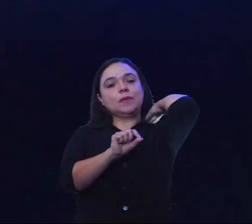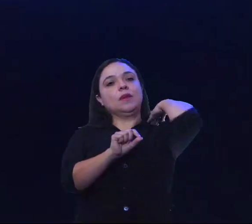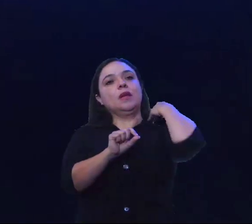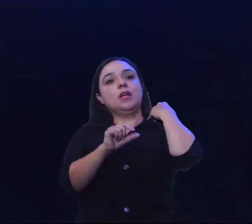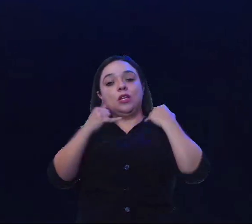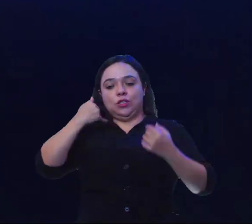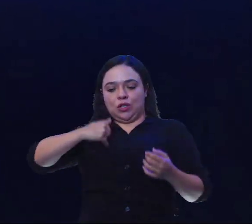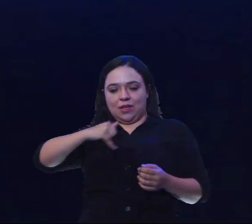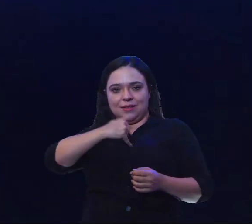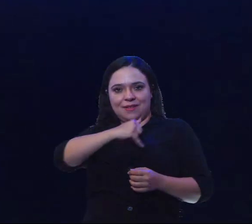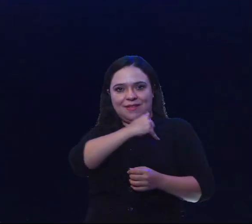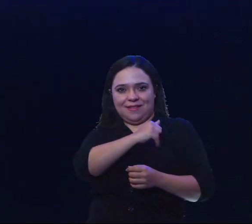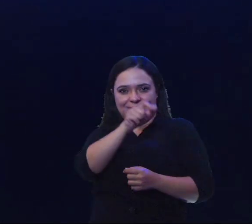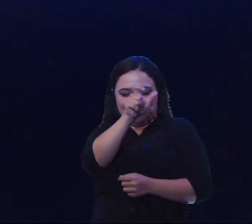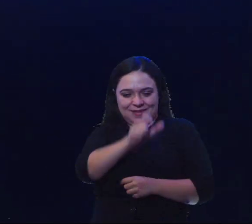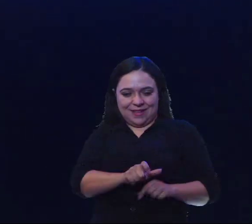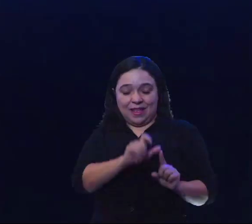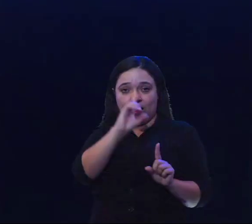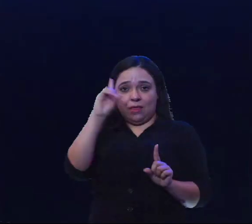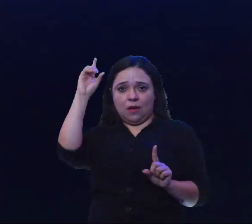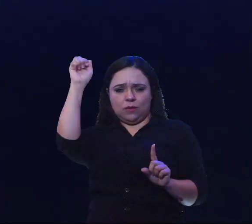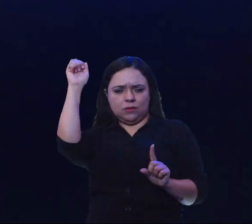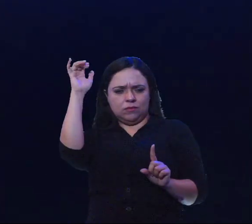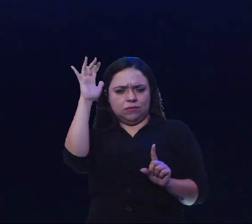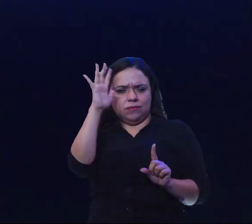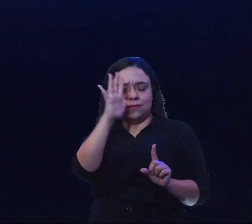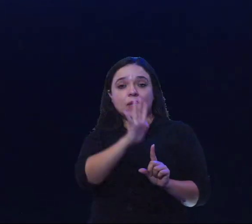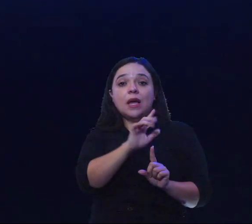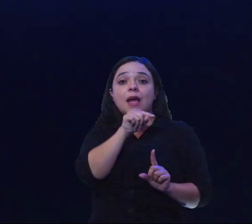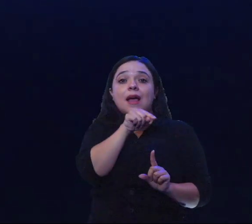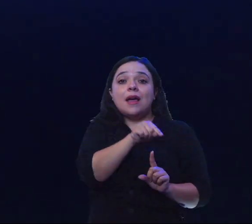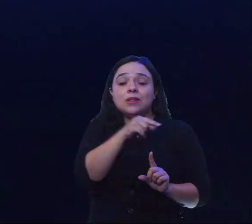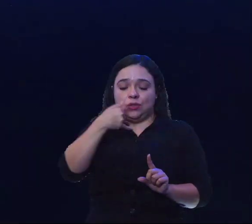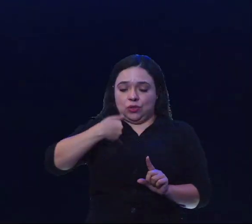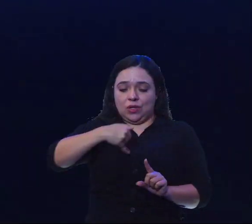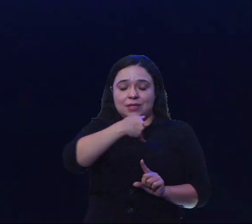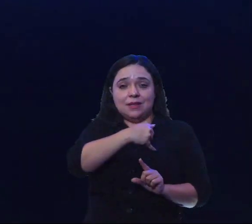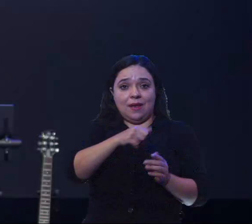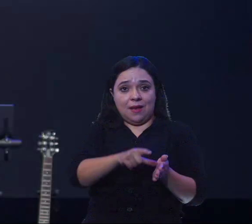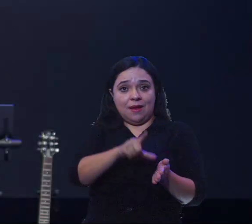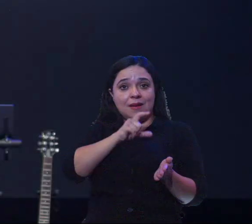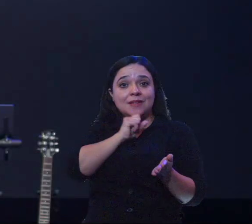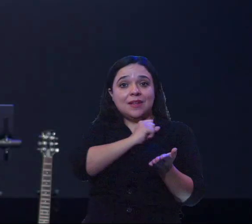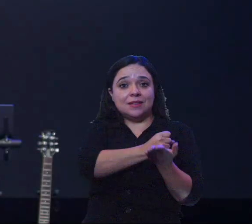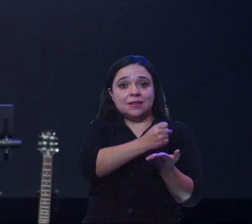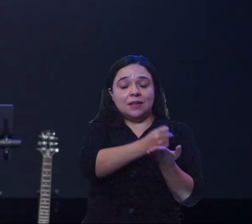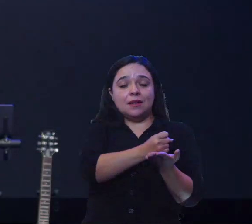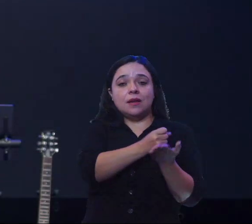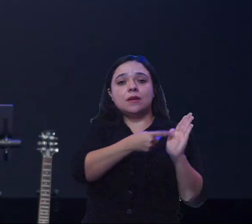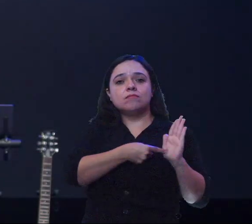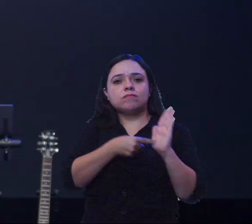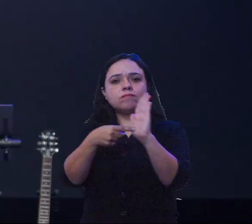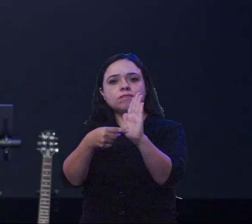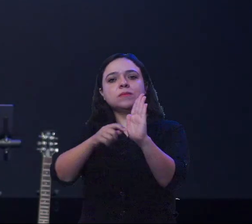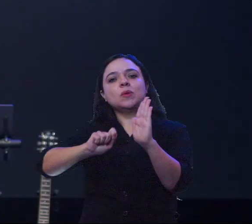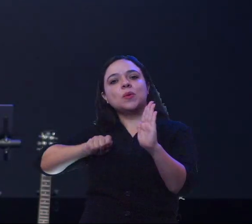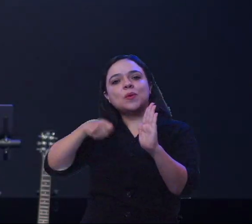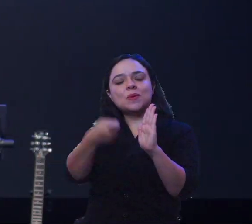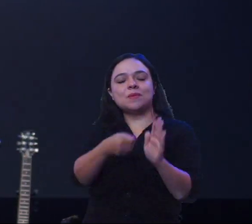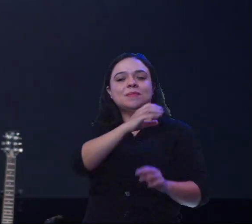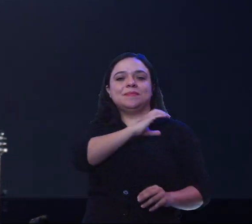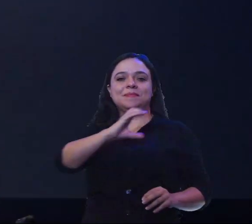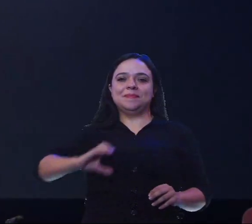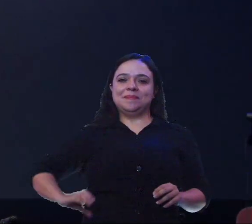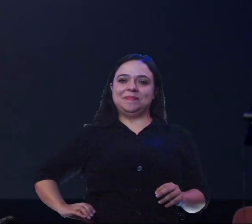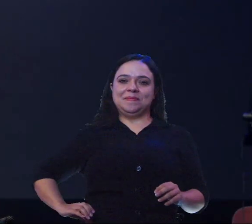ela é tão grande, que José, no Antigo Testamento, se torna uma ilustração de Cristo. Semelhante